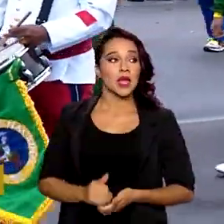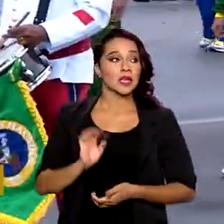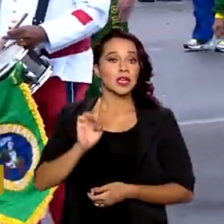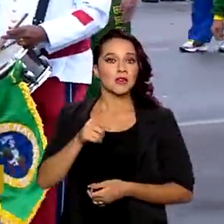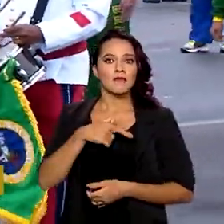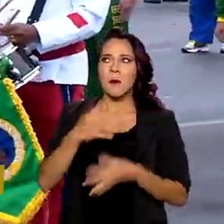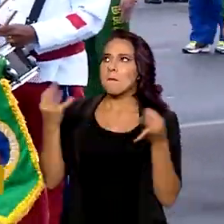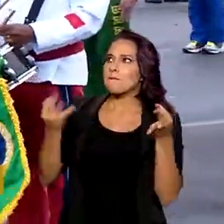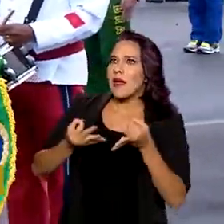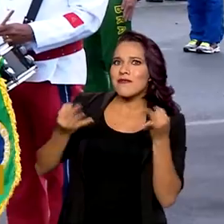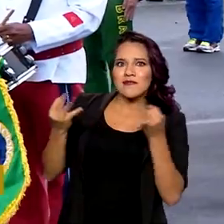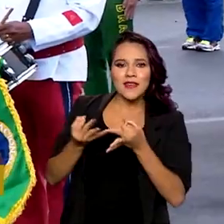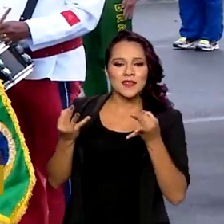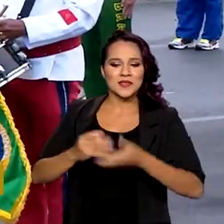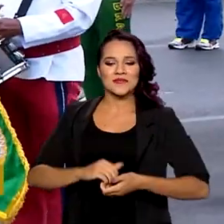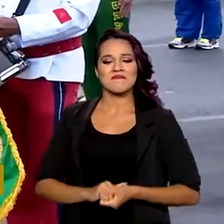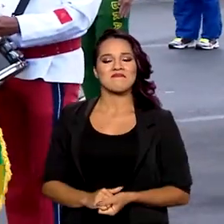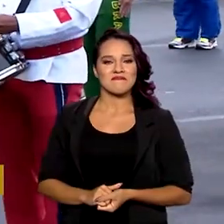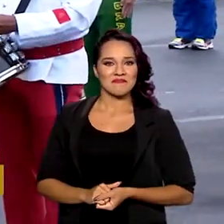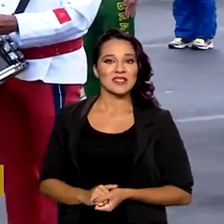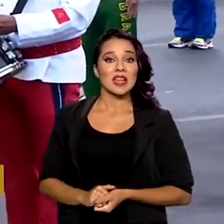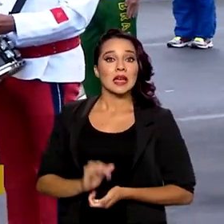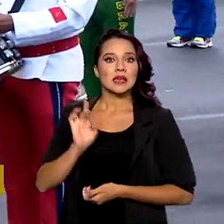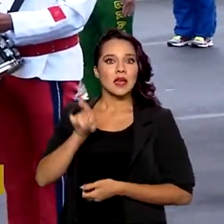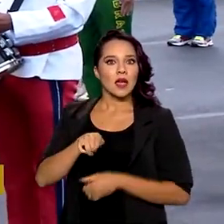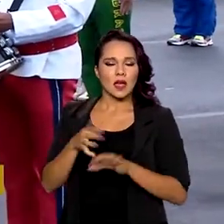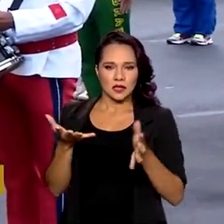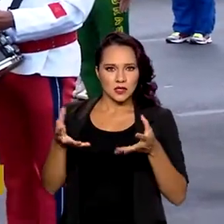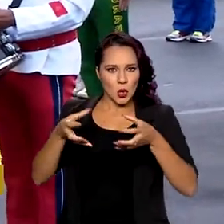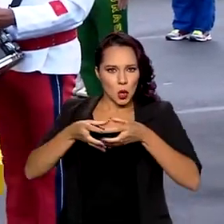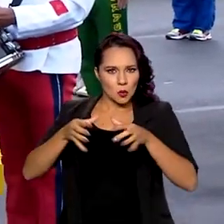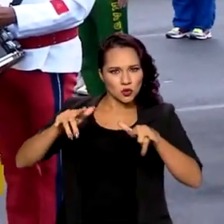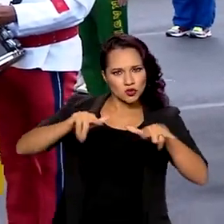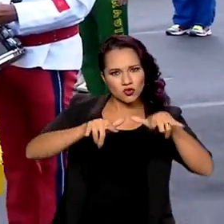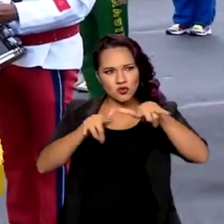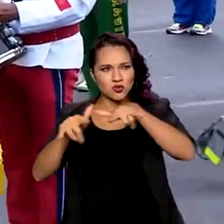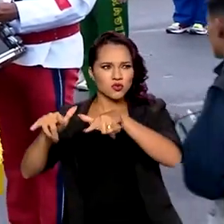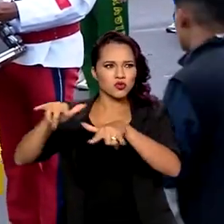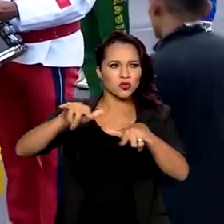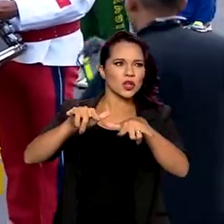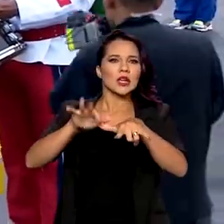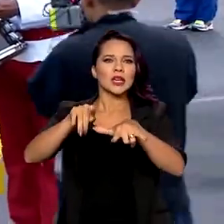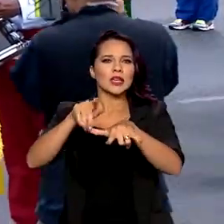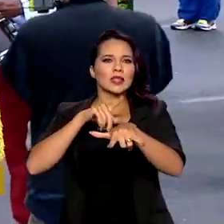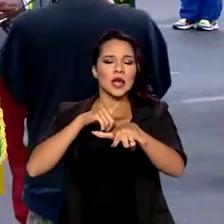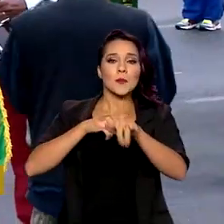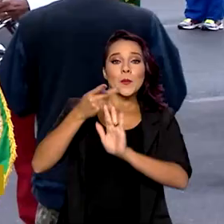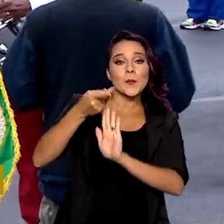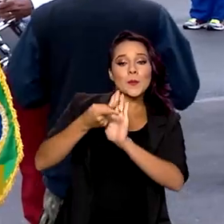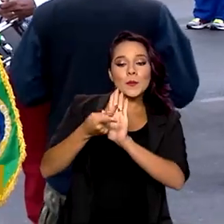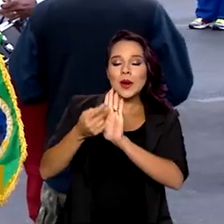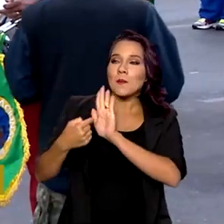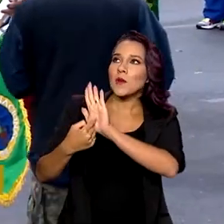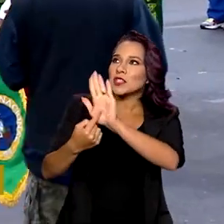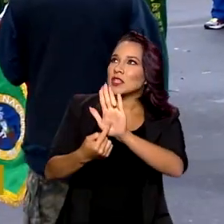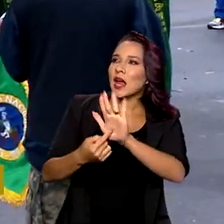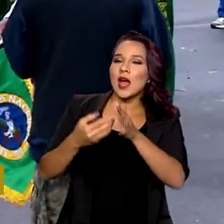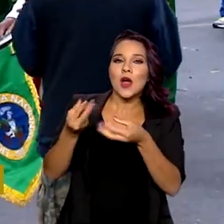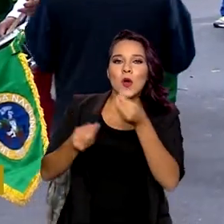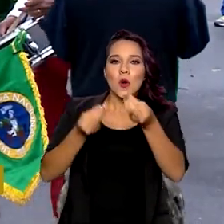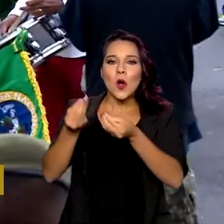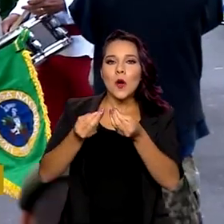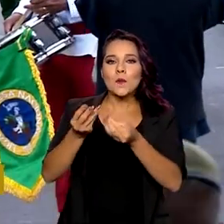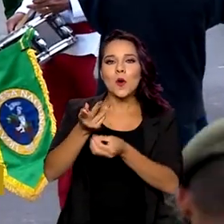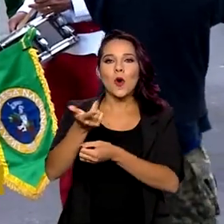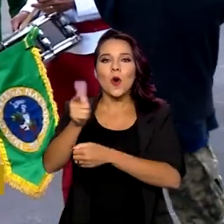Foram perfeitos aí. A Esquadrilha da Fumaça, que é uma unidade aérea que existe para a projeção da imagem perante aí os